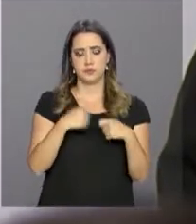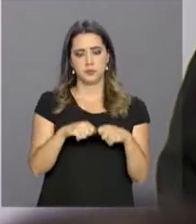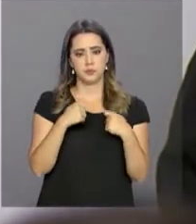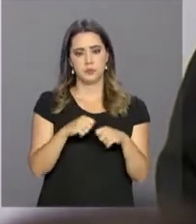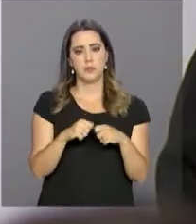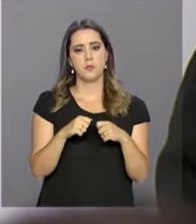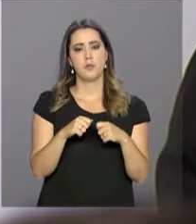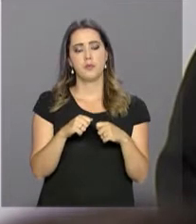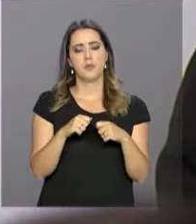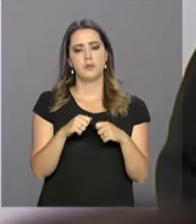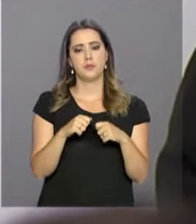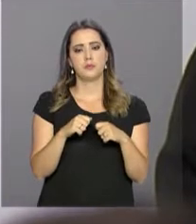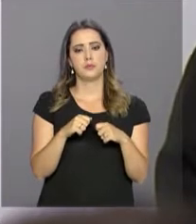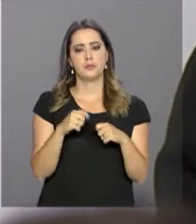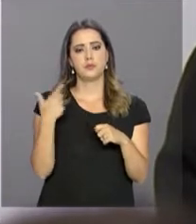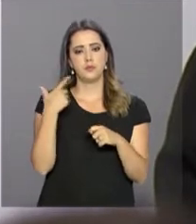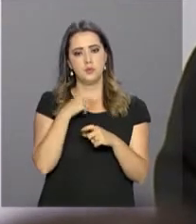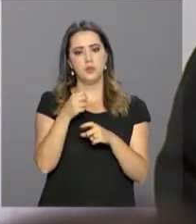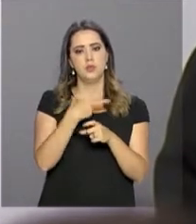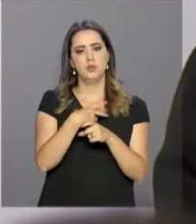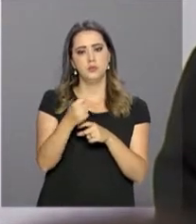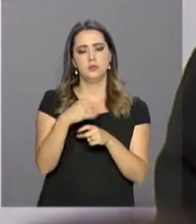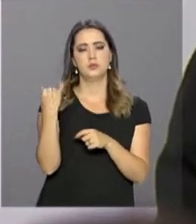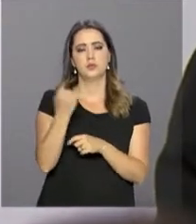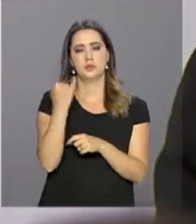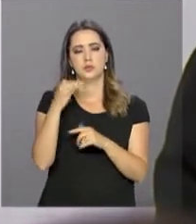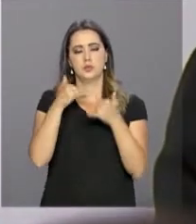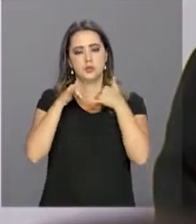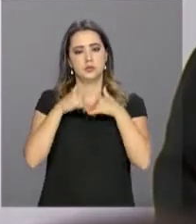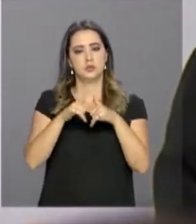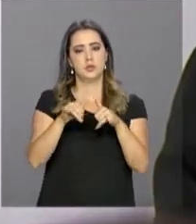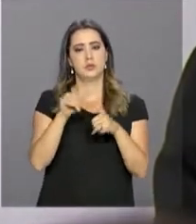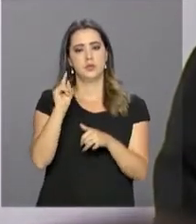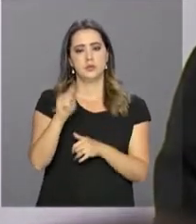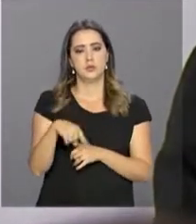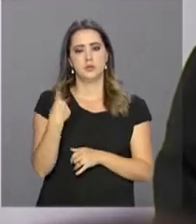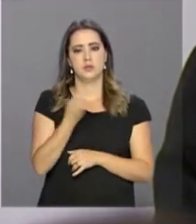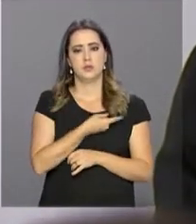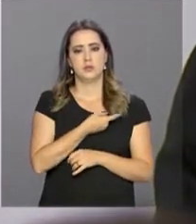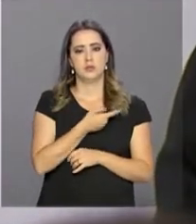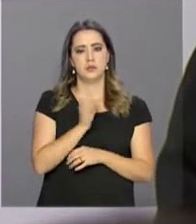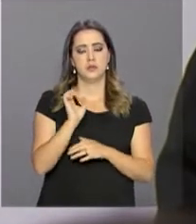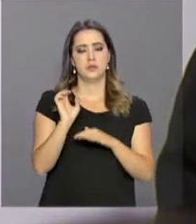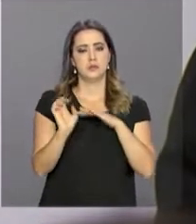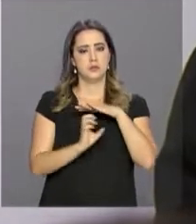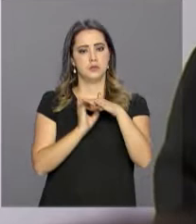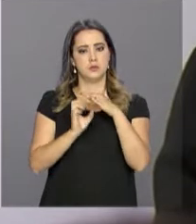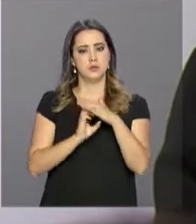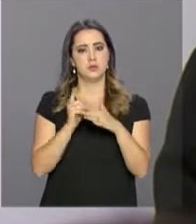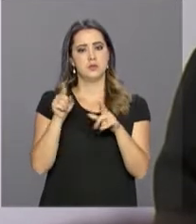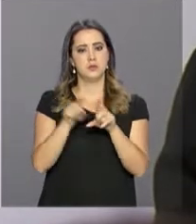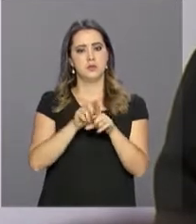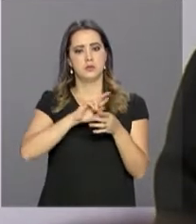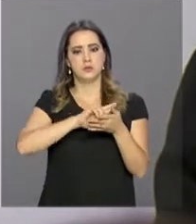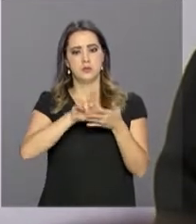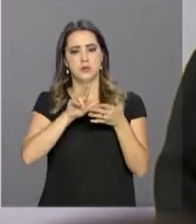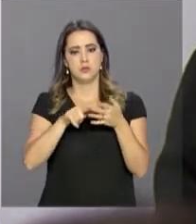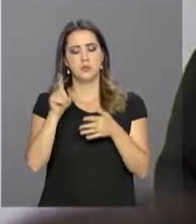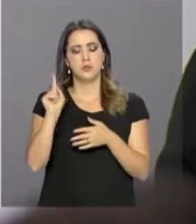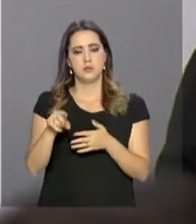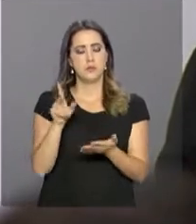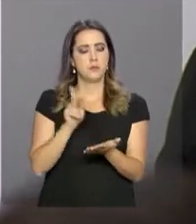permitir que a gente tenha um ganho sinérgico lá muito grande e isso é uma coisa nós provamos na semana fizemos na celpa e realmente